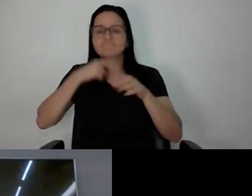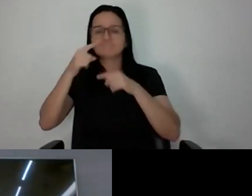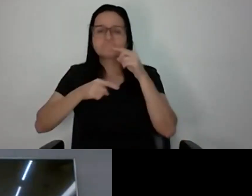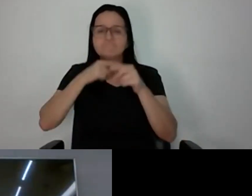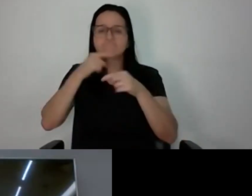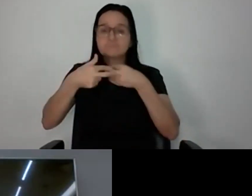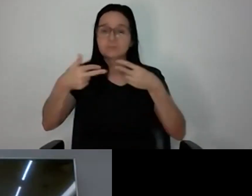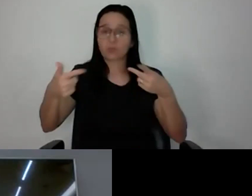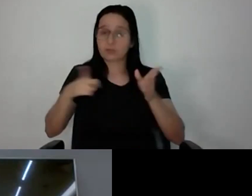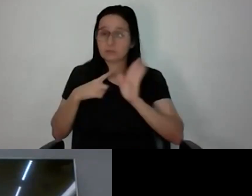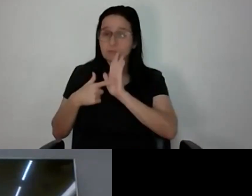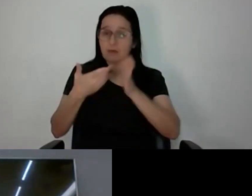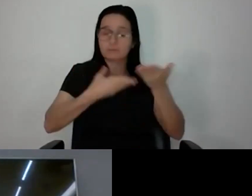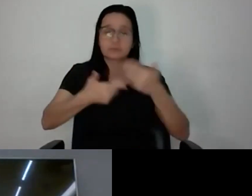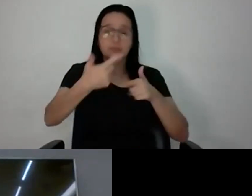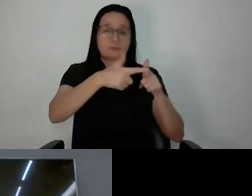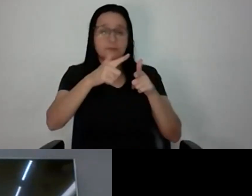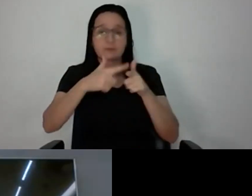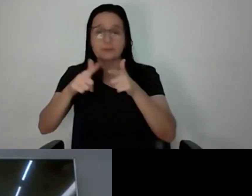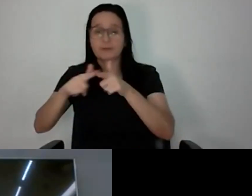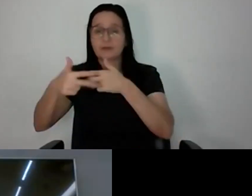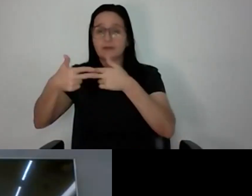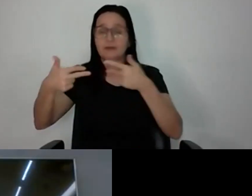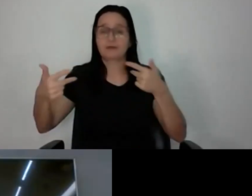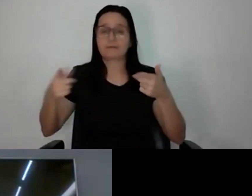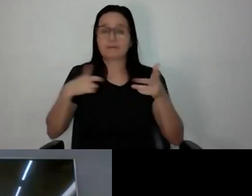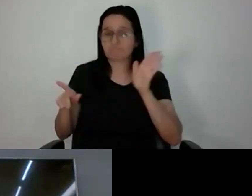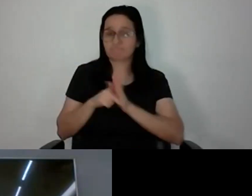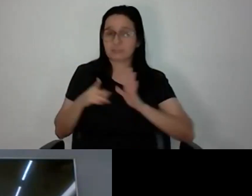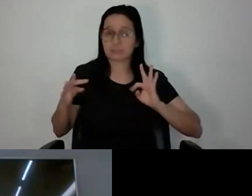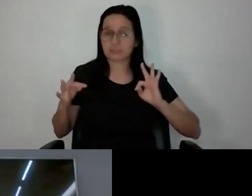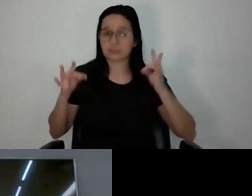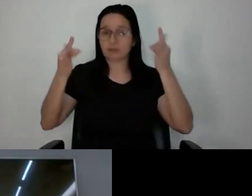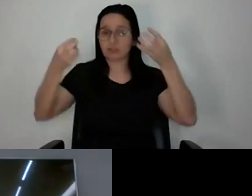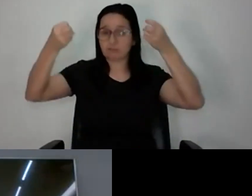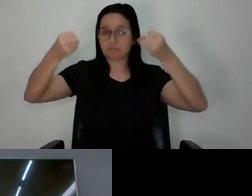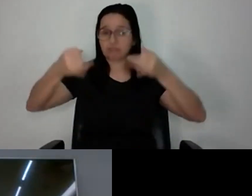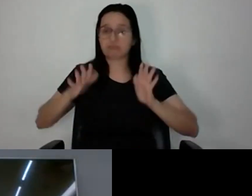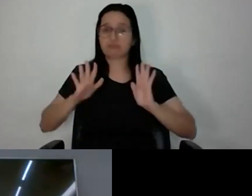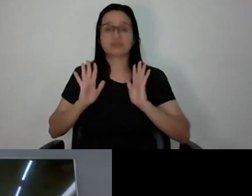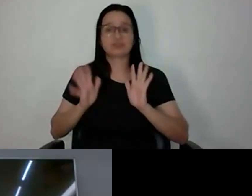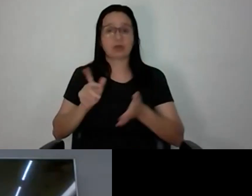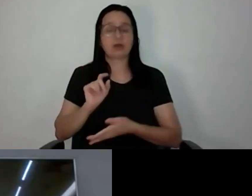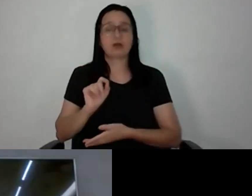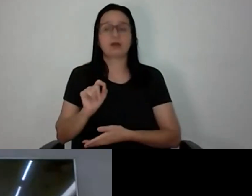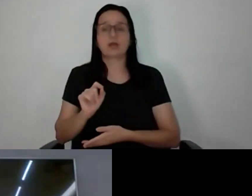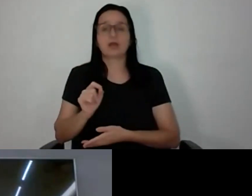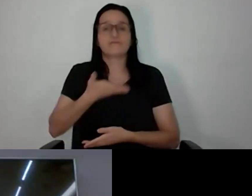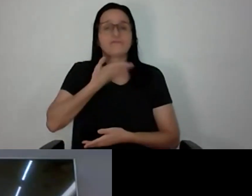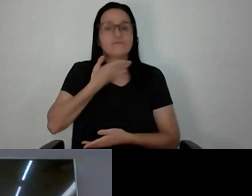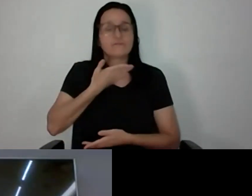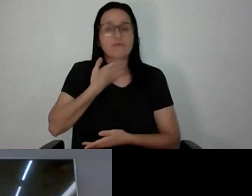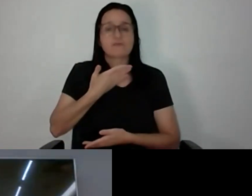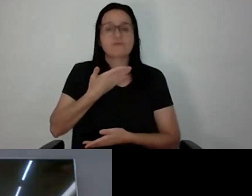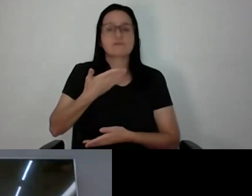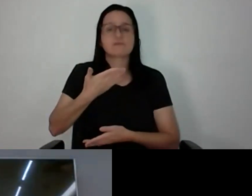né, relacionando os problemas com aplicações de tecnologia, né, como vocês colocaram, direito de imagem e voz, direito das